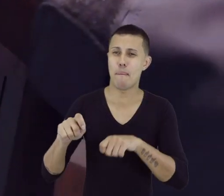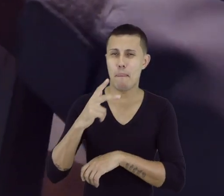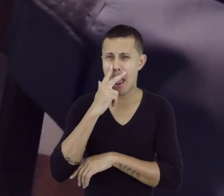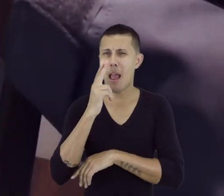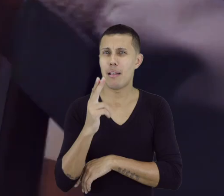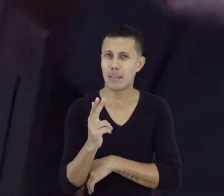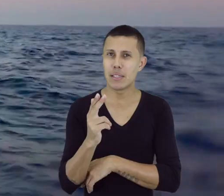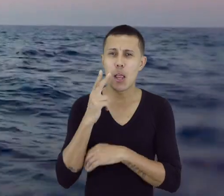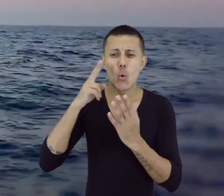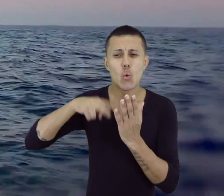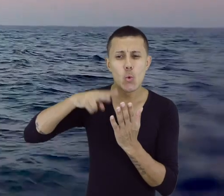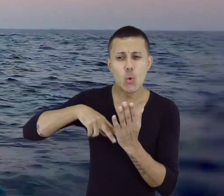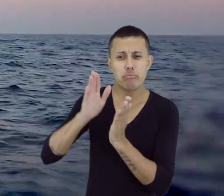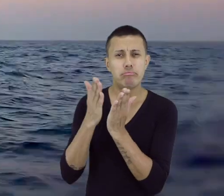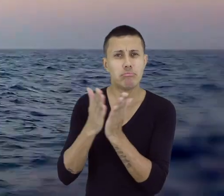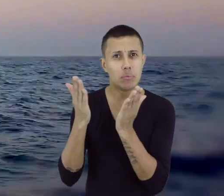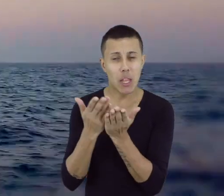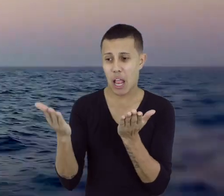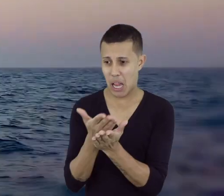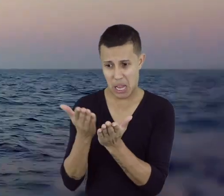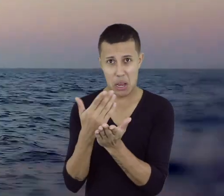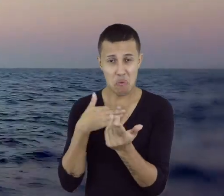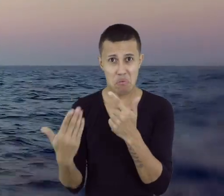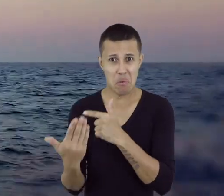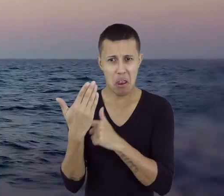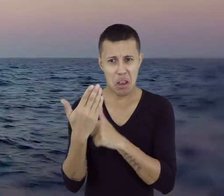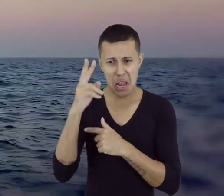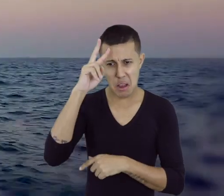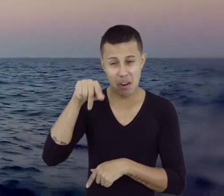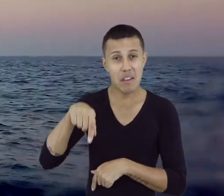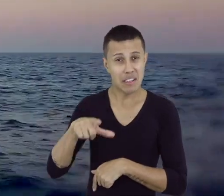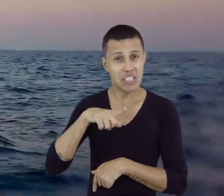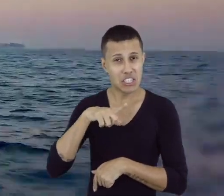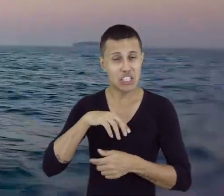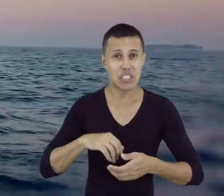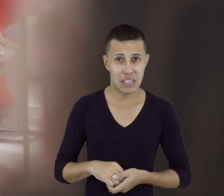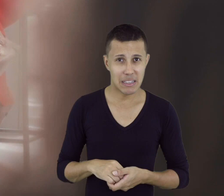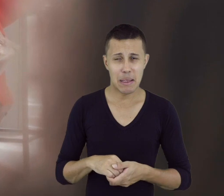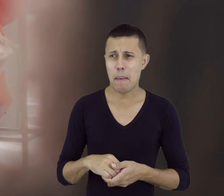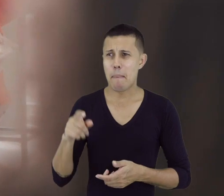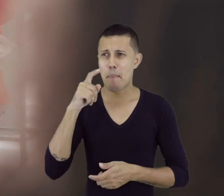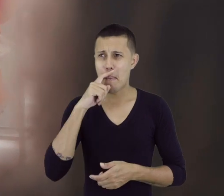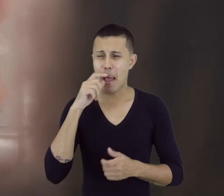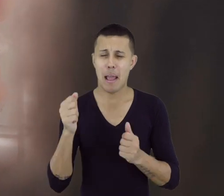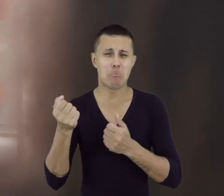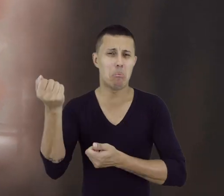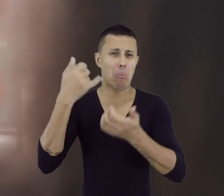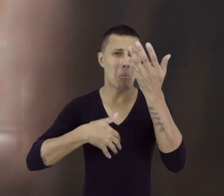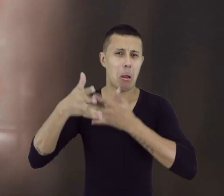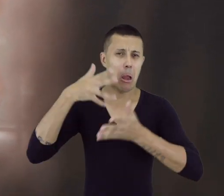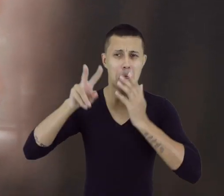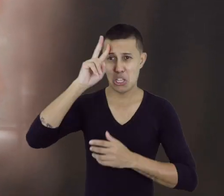dava, e eu me cercava de livros, porque os livros, de certa maneira, me lembravam que aquilo existia. Mesmo quando meu pai não estava mais